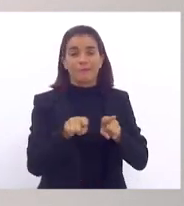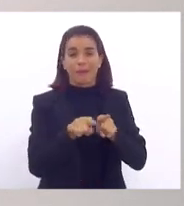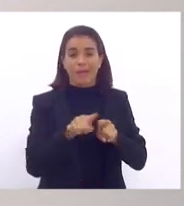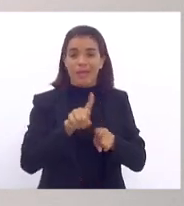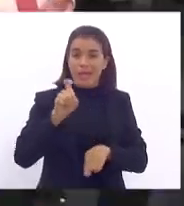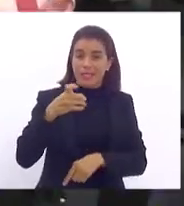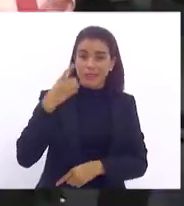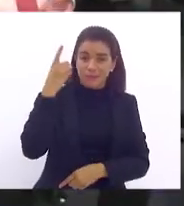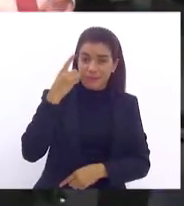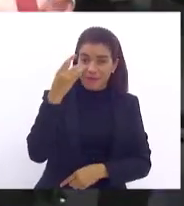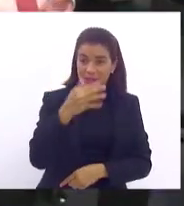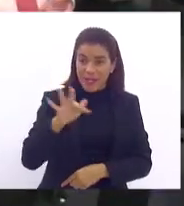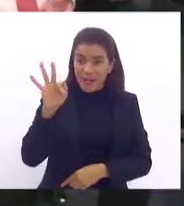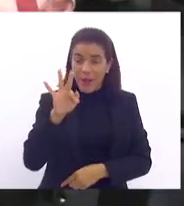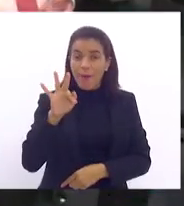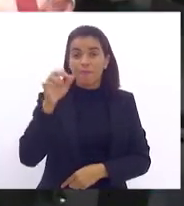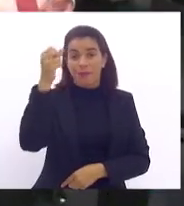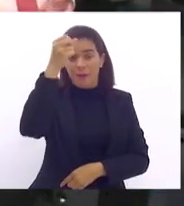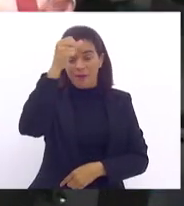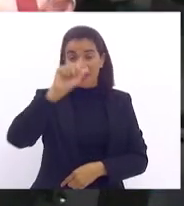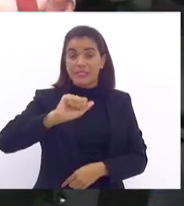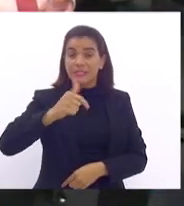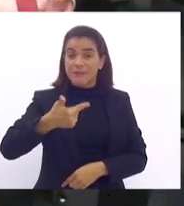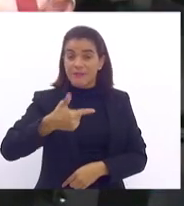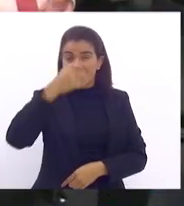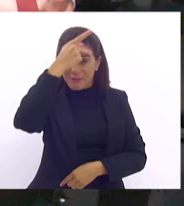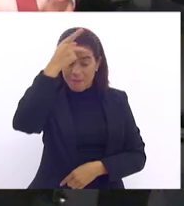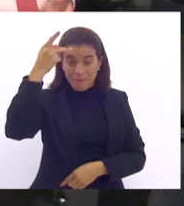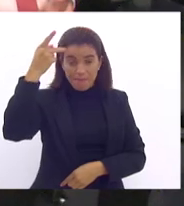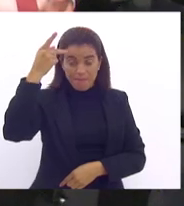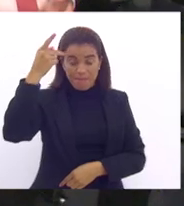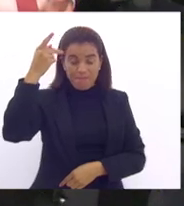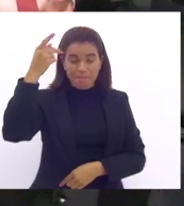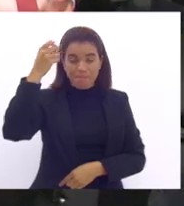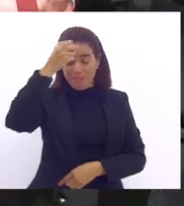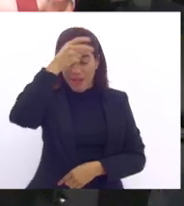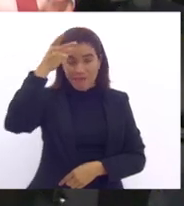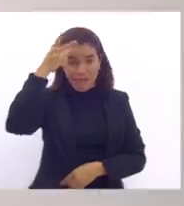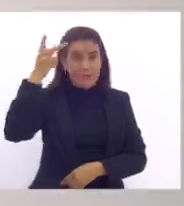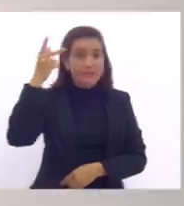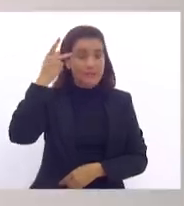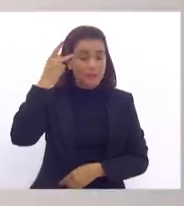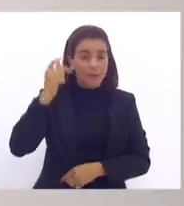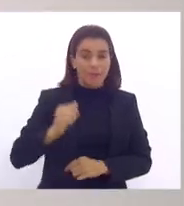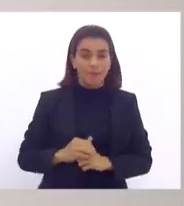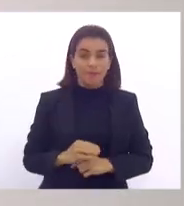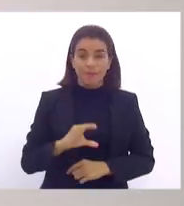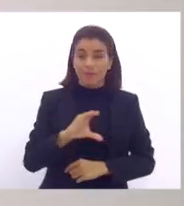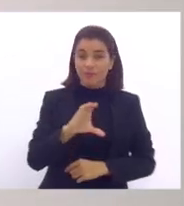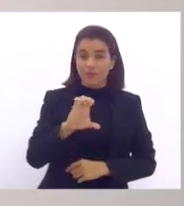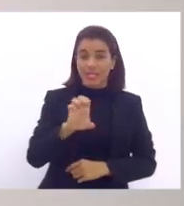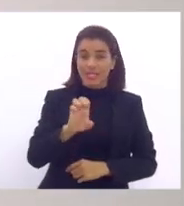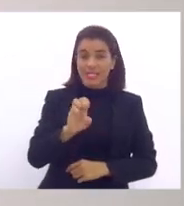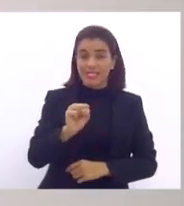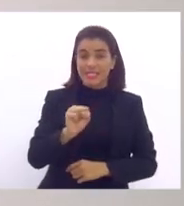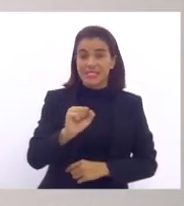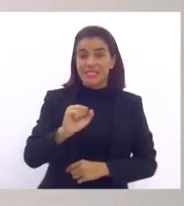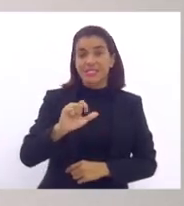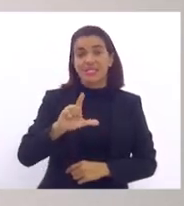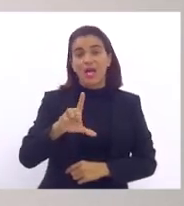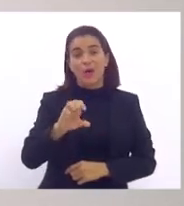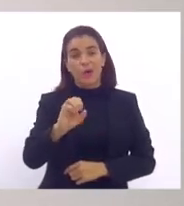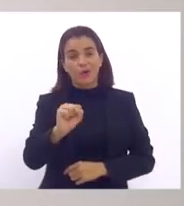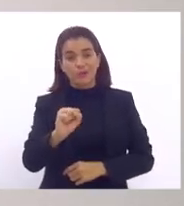e foi prefeito vice-prefeito de São Paulo Celso Pita cometeu lá um deslize